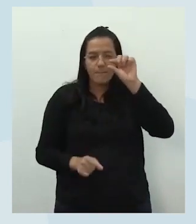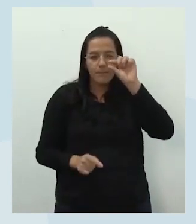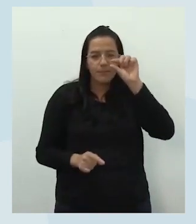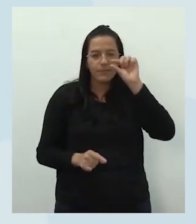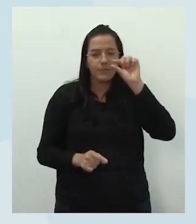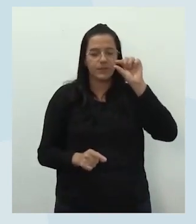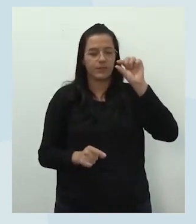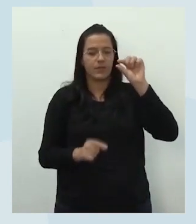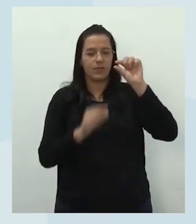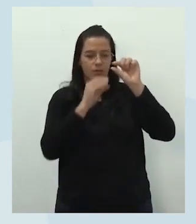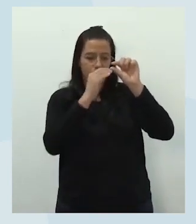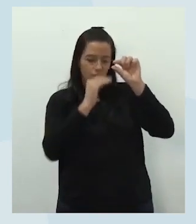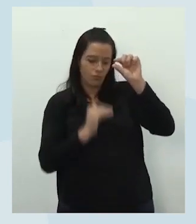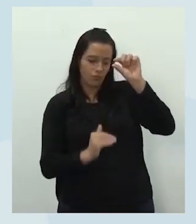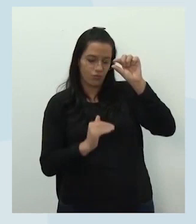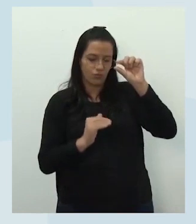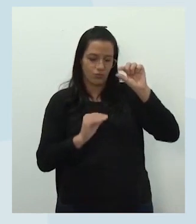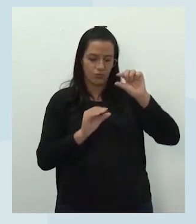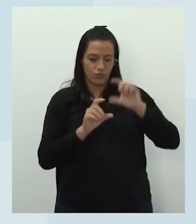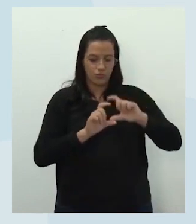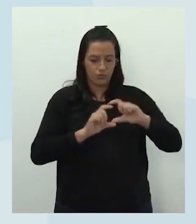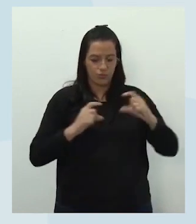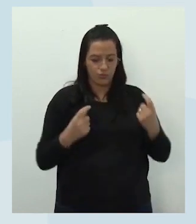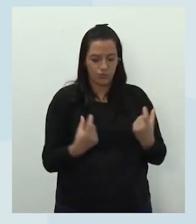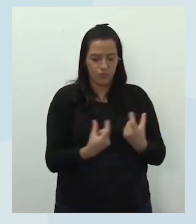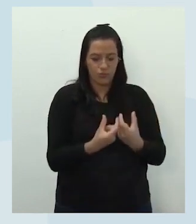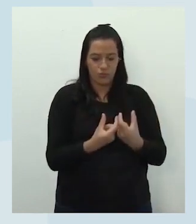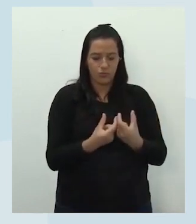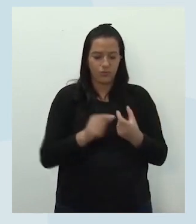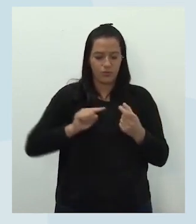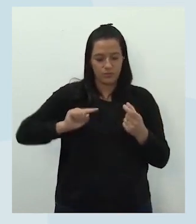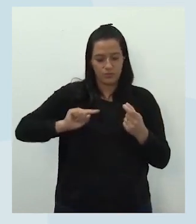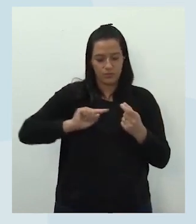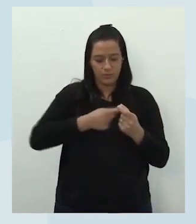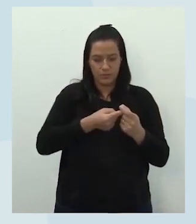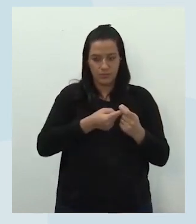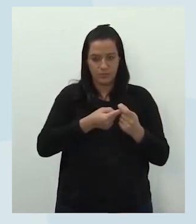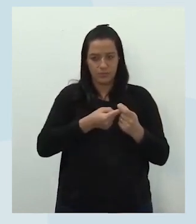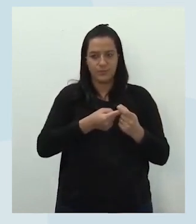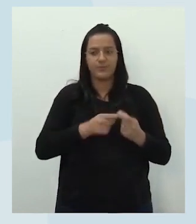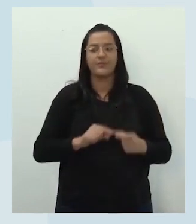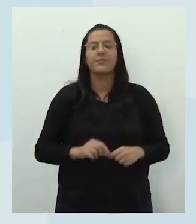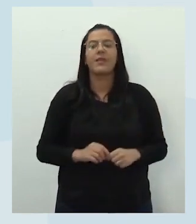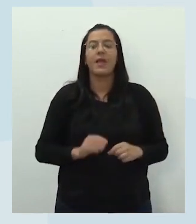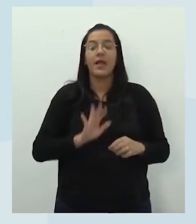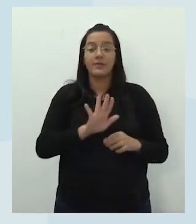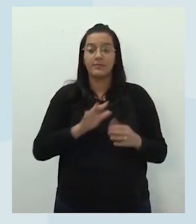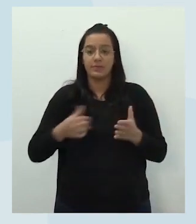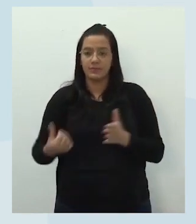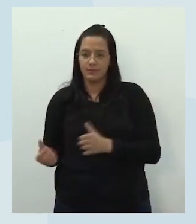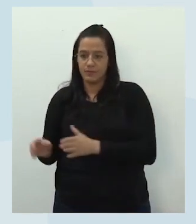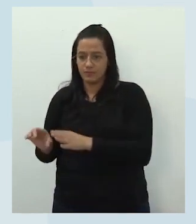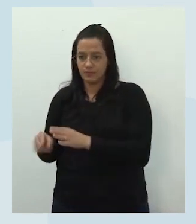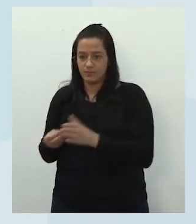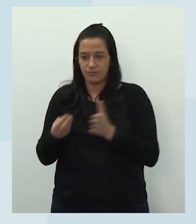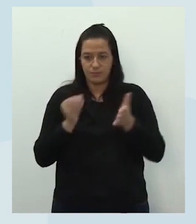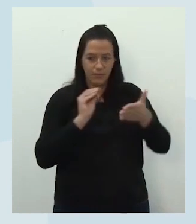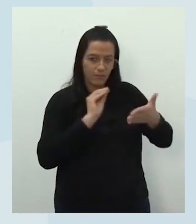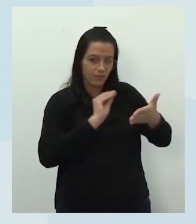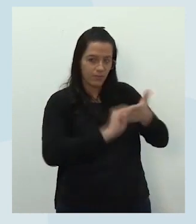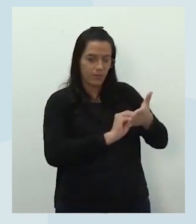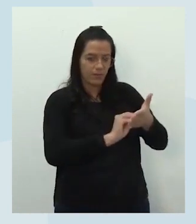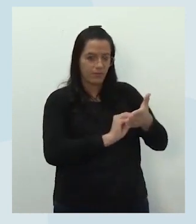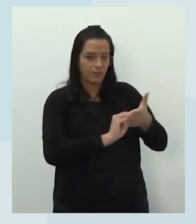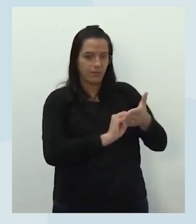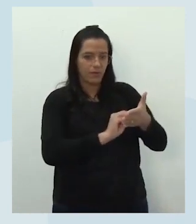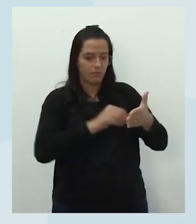na parte de baixo, no anel da base da garrafa, altura 0. Tampe esse furo com algo que vede, que